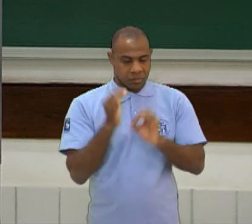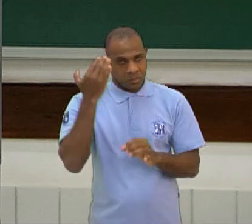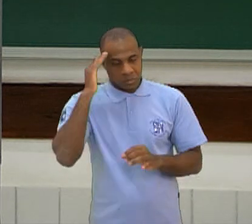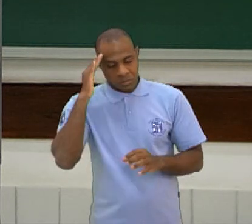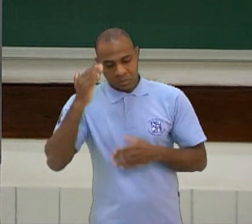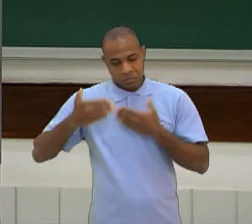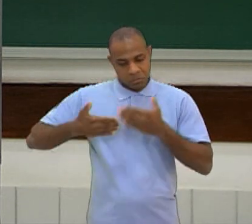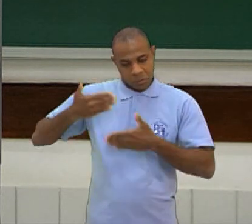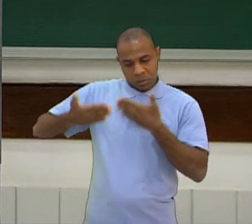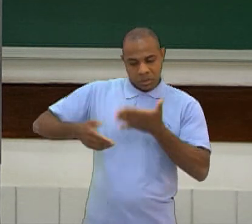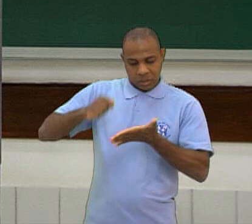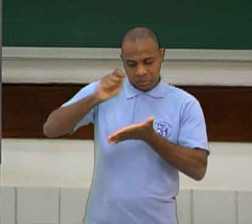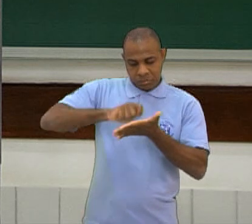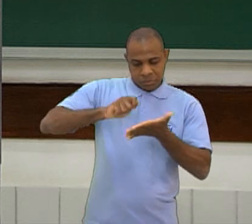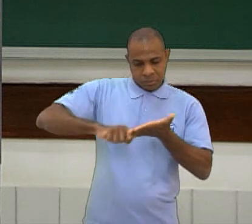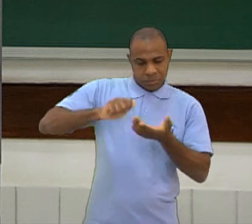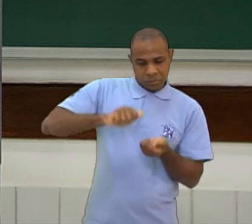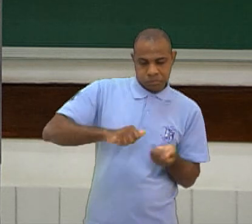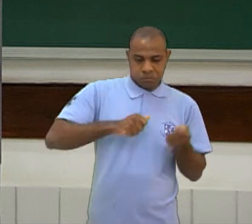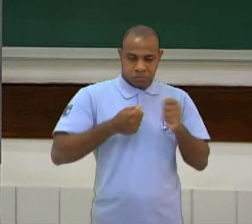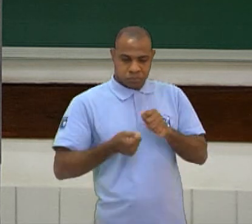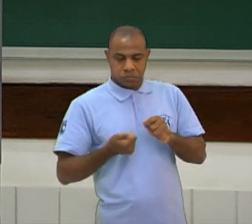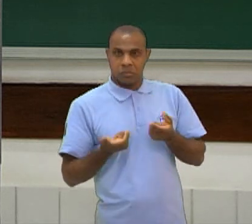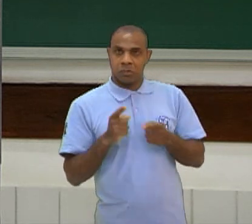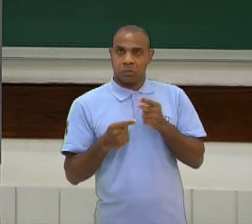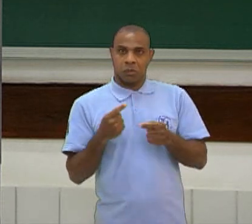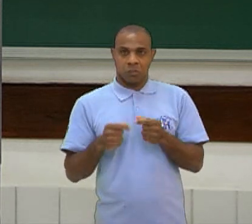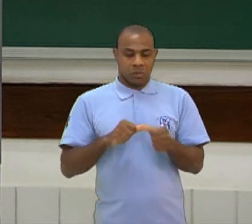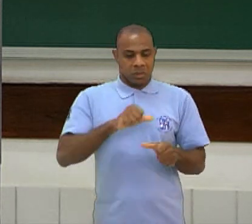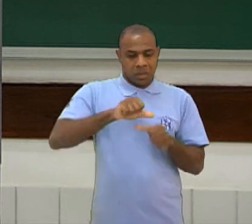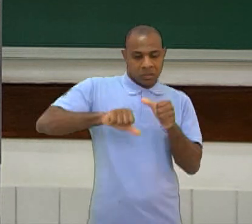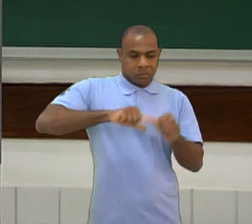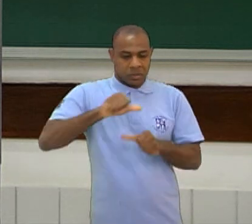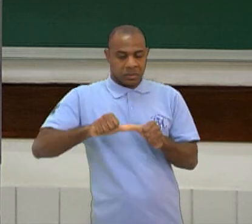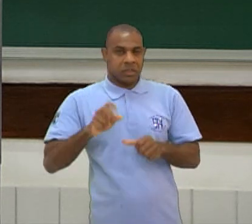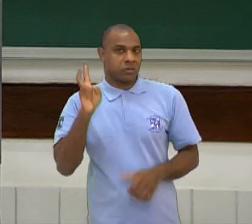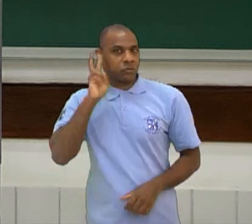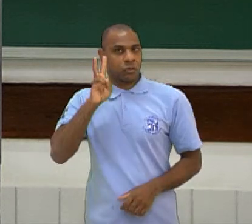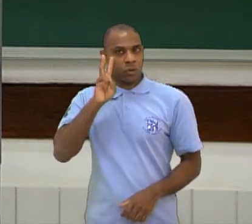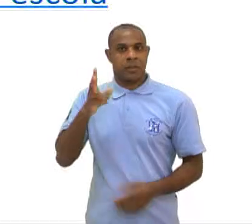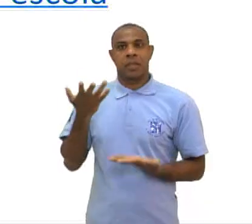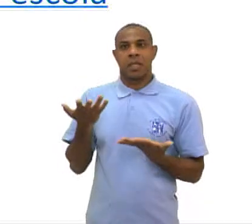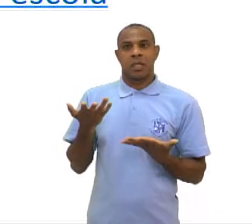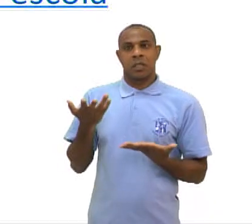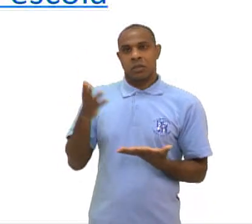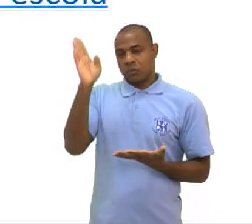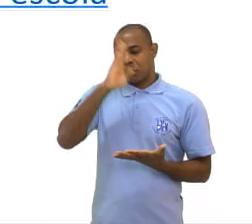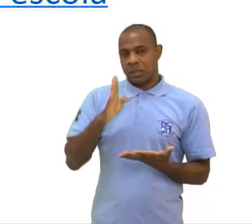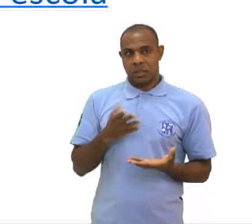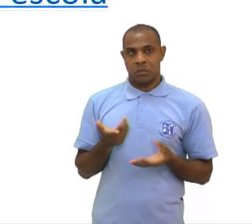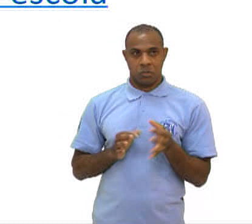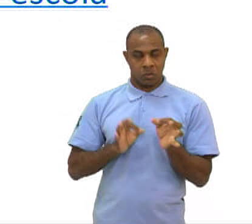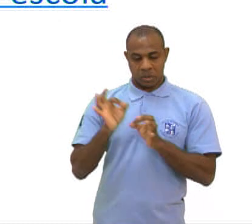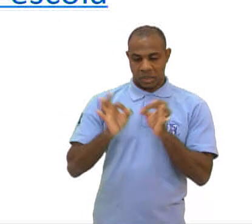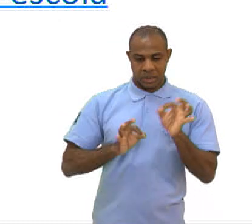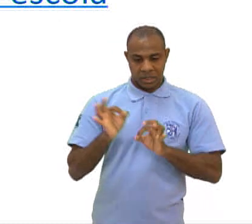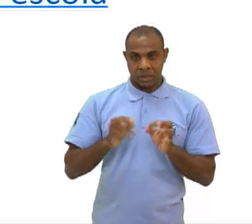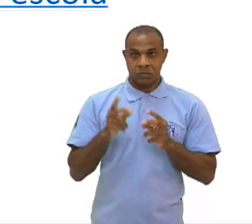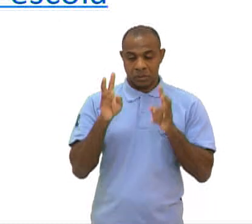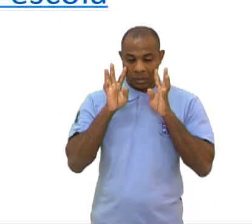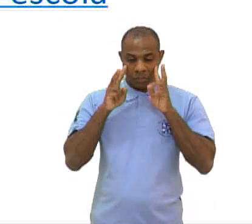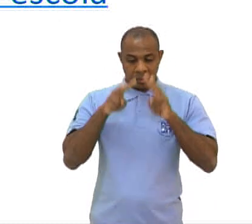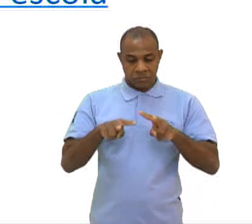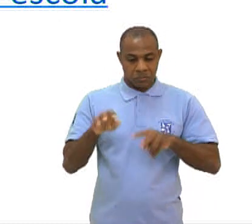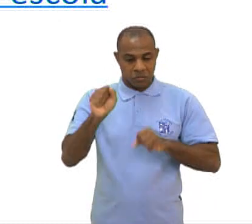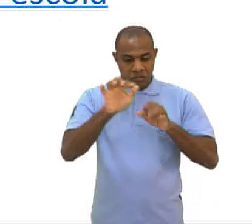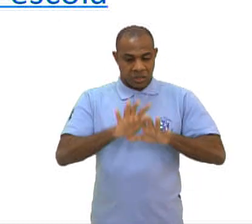esse processo da transição da história política do Brasil. Né? Organize as informações de uma maneira que você tenha uma visão